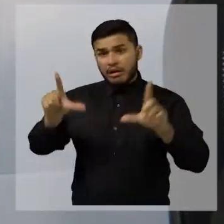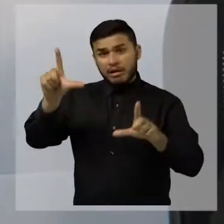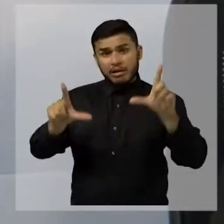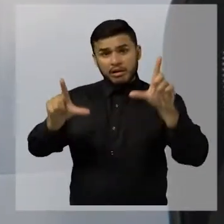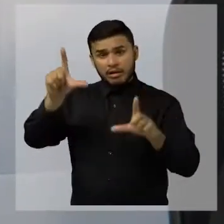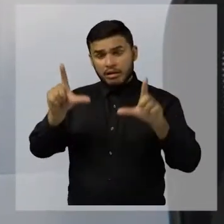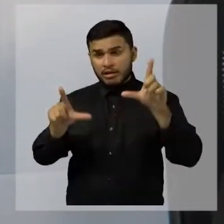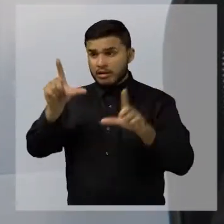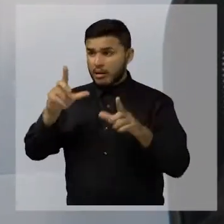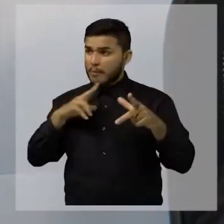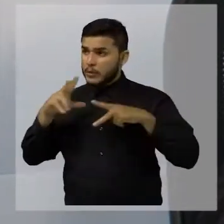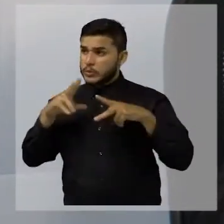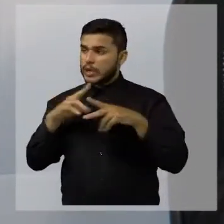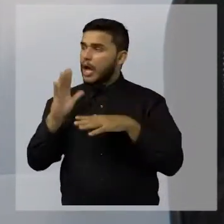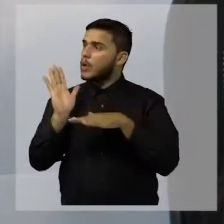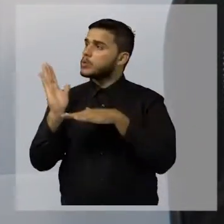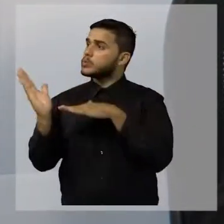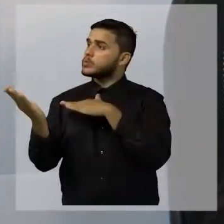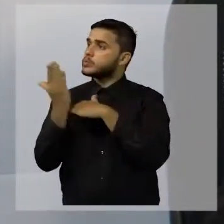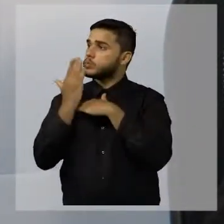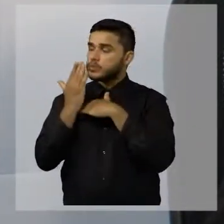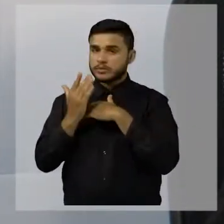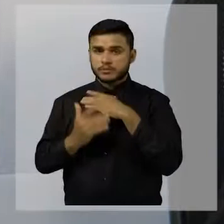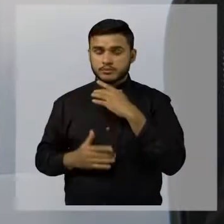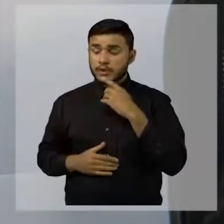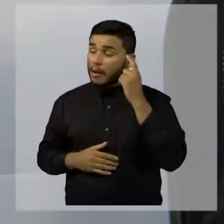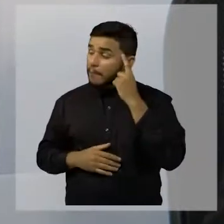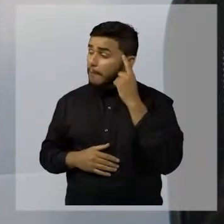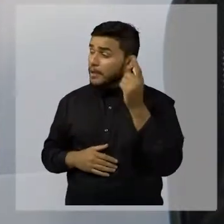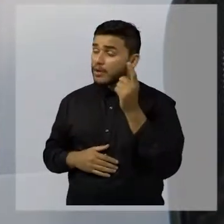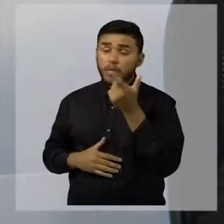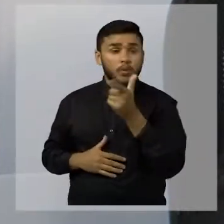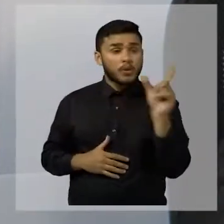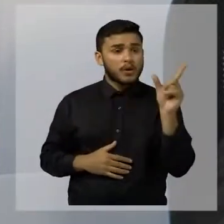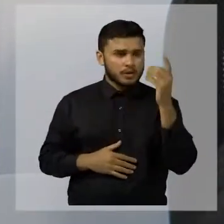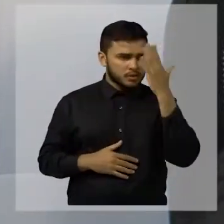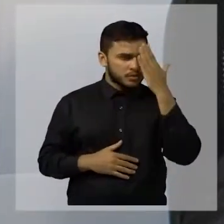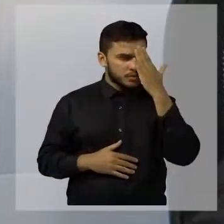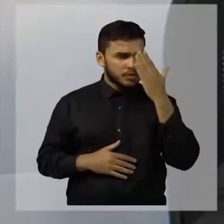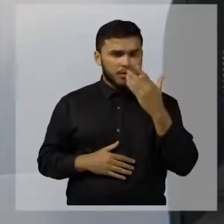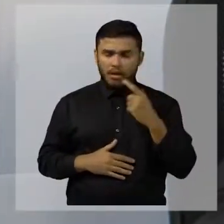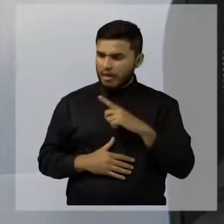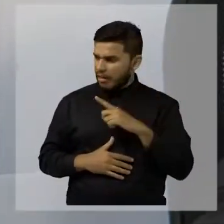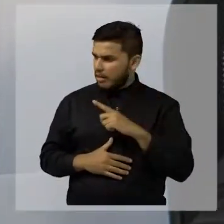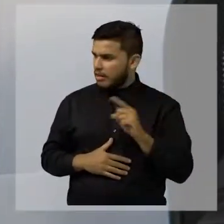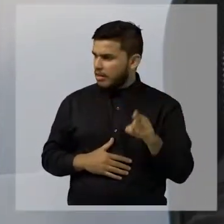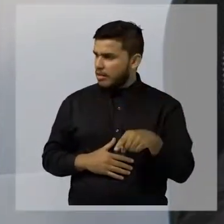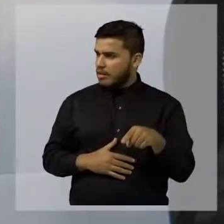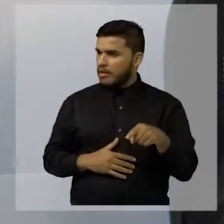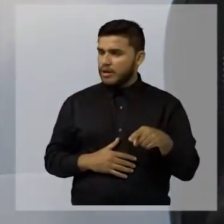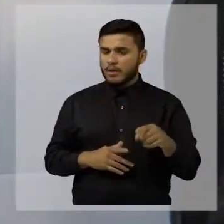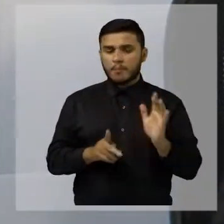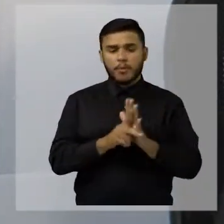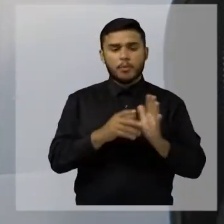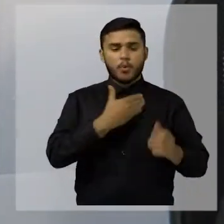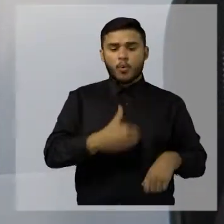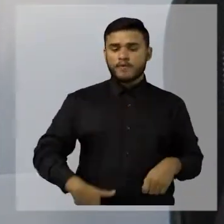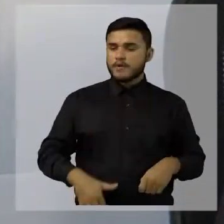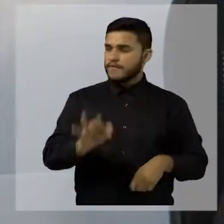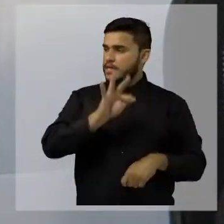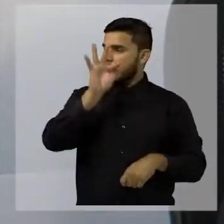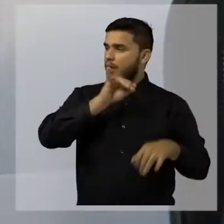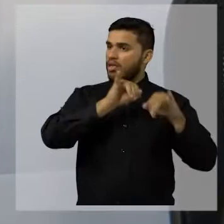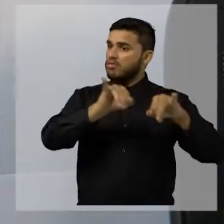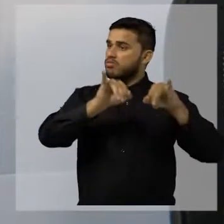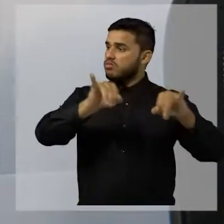na área privada e nem, Paulo, da imprensa do governo federal.